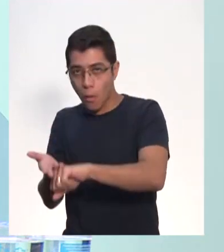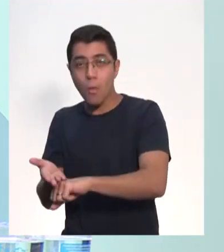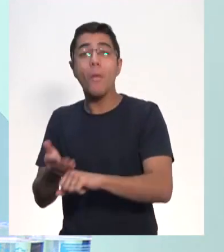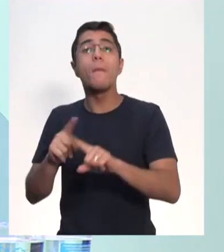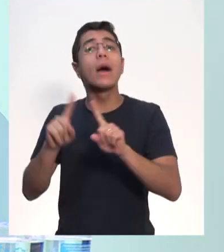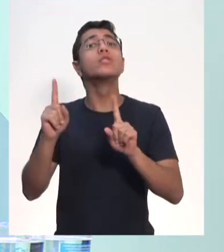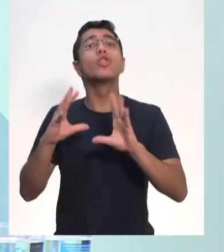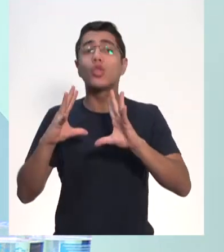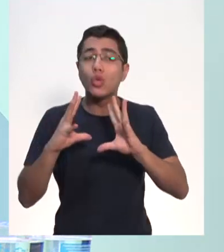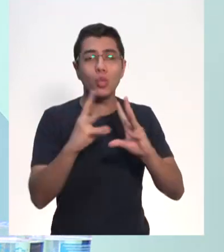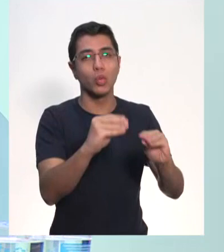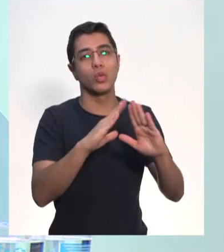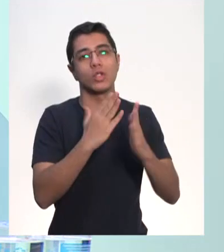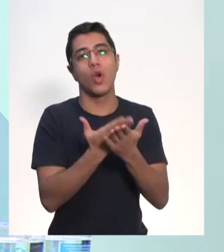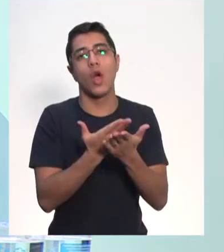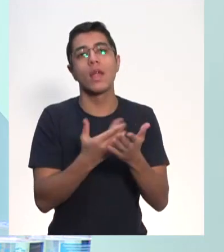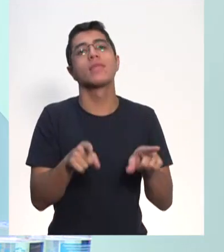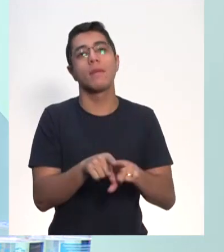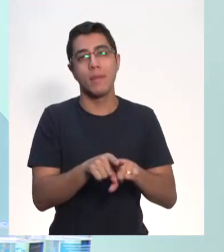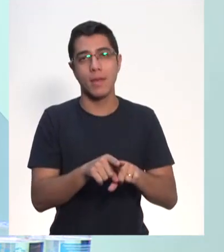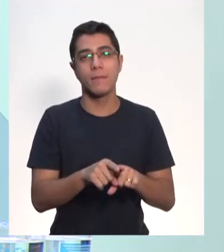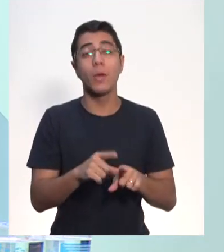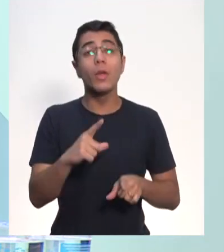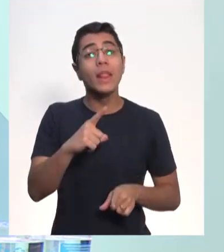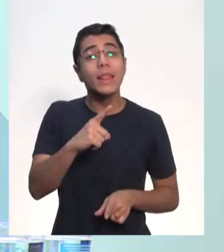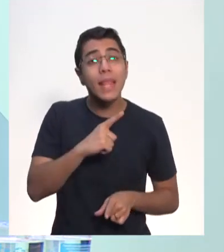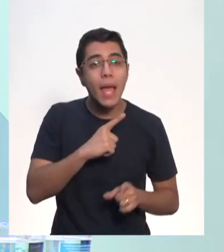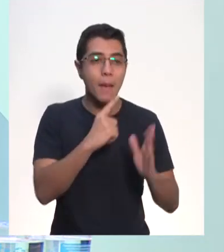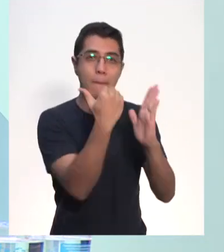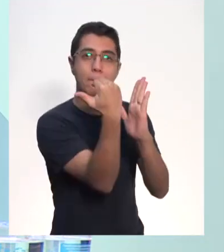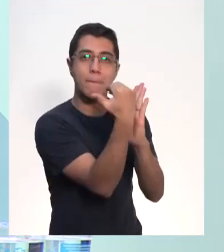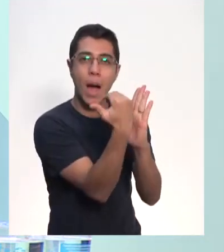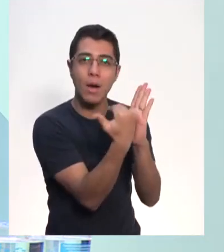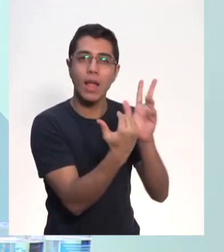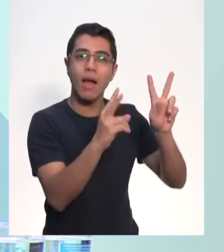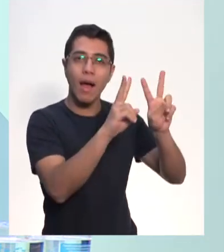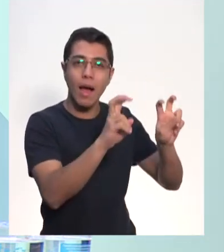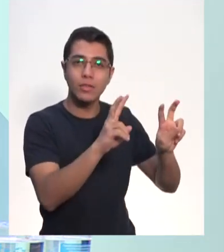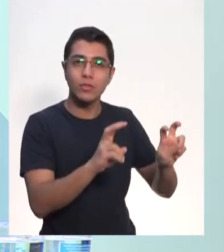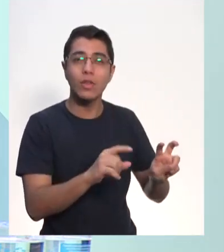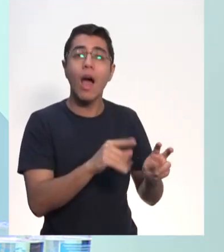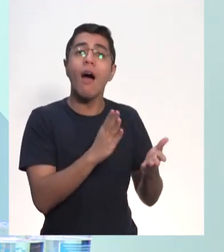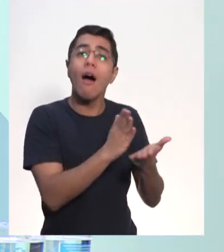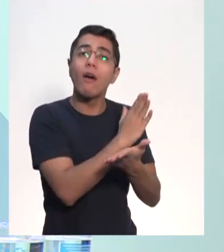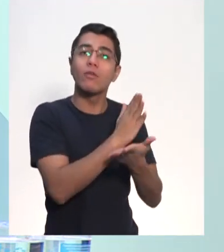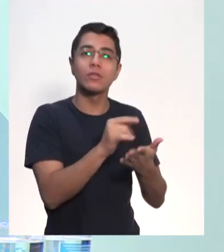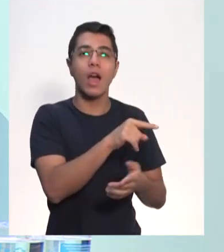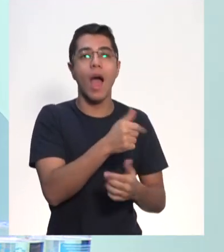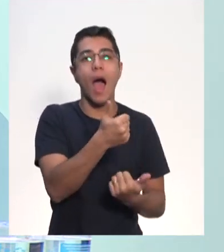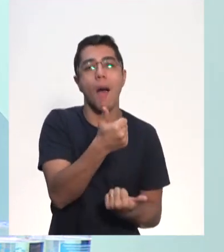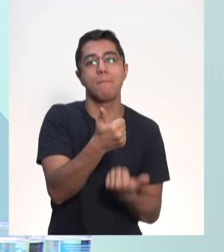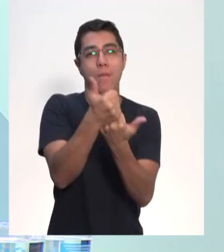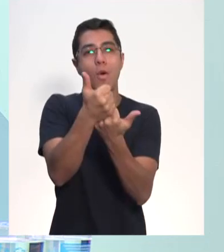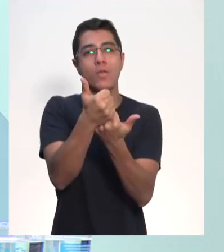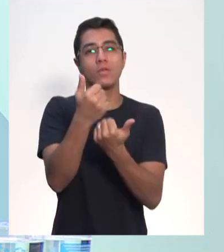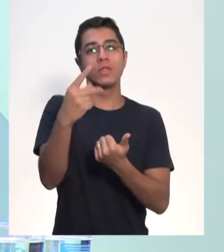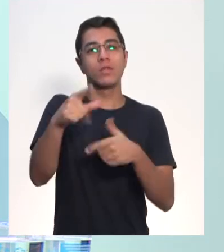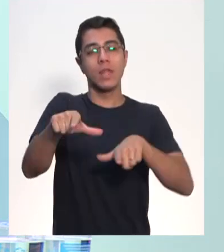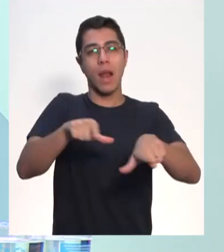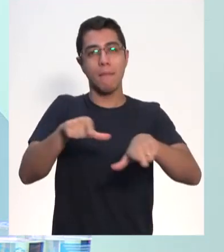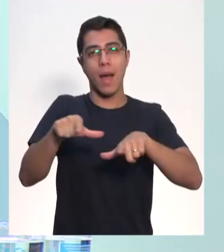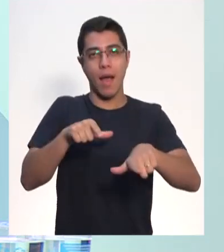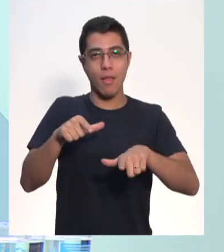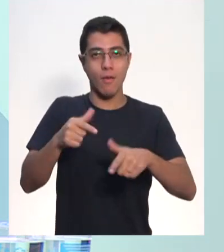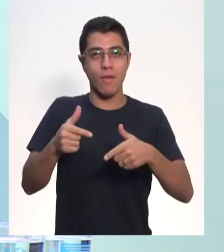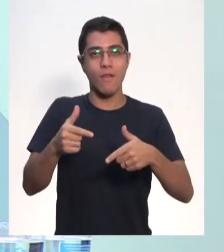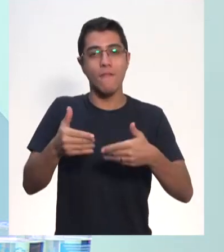pautas específicas para o apoio do trabalho que tem que ser realizado durante o ano, para que essa